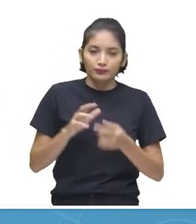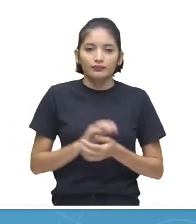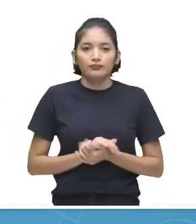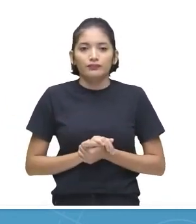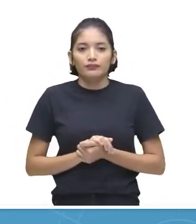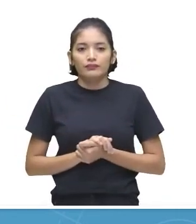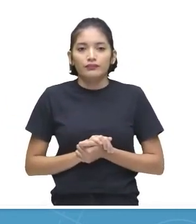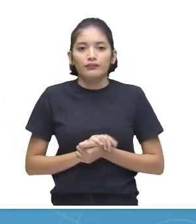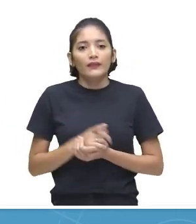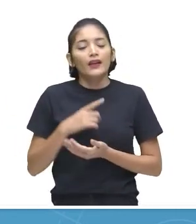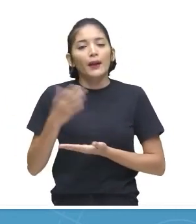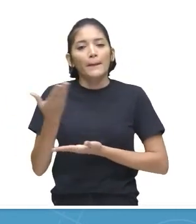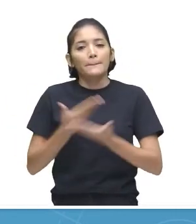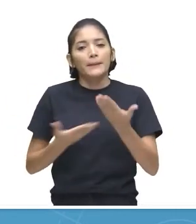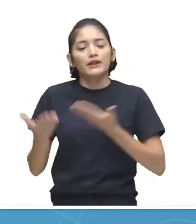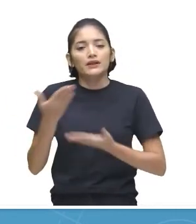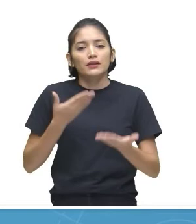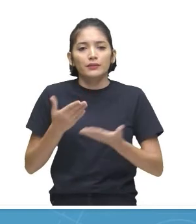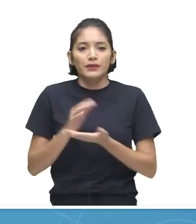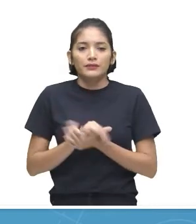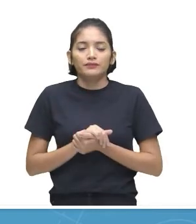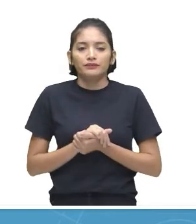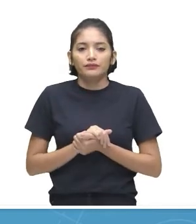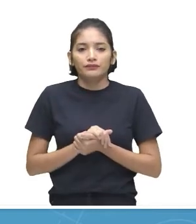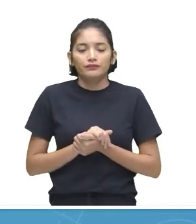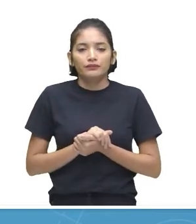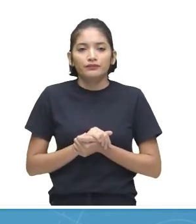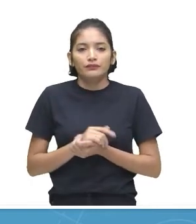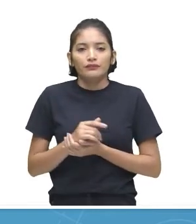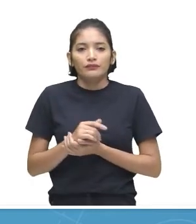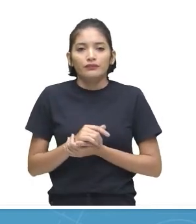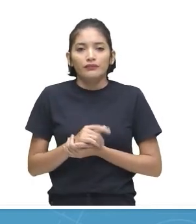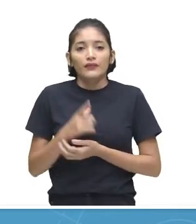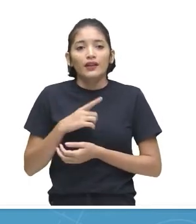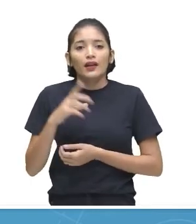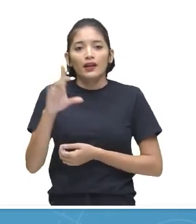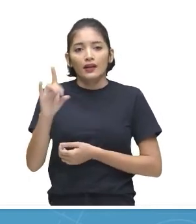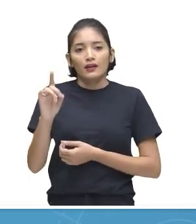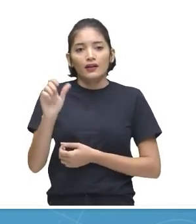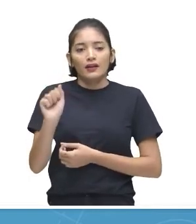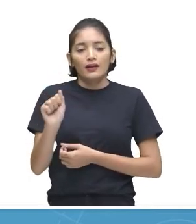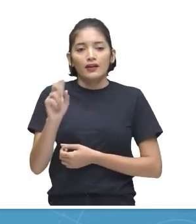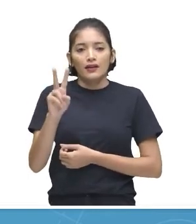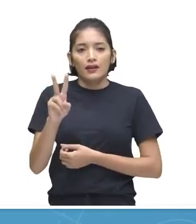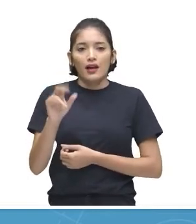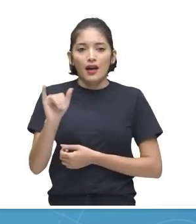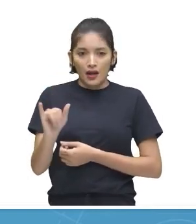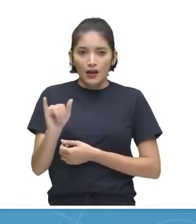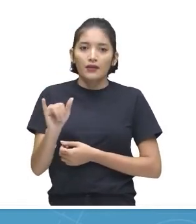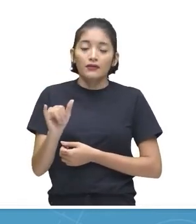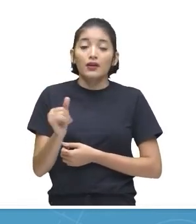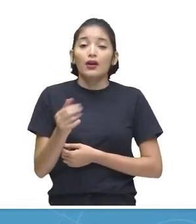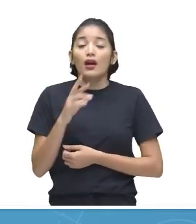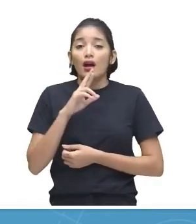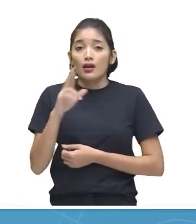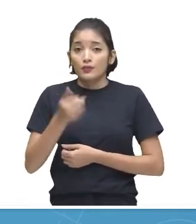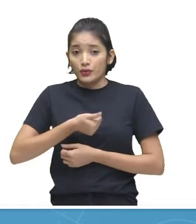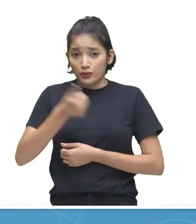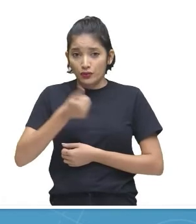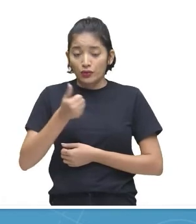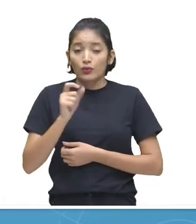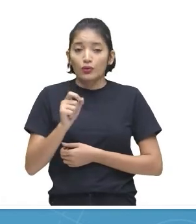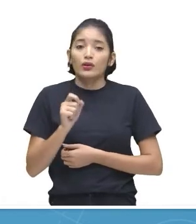a gente tem participando, abrindo nosso momento de interatividade? Então, eu tenho aí o Davi Lucas, que ele colocou como resposta para a questão 1,